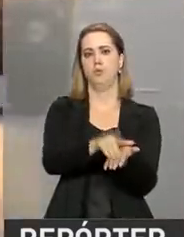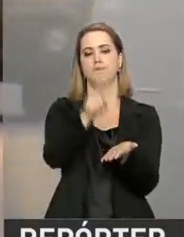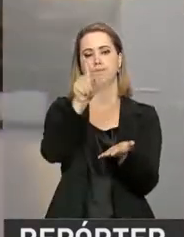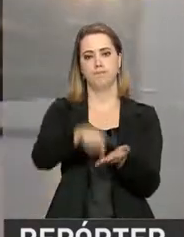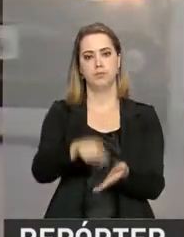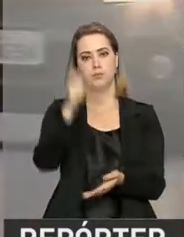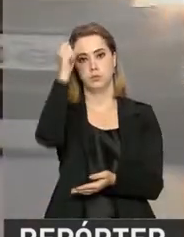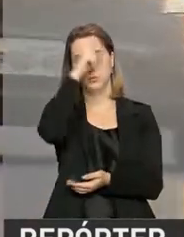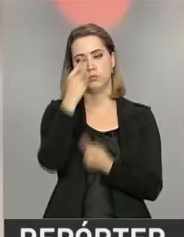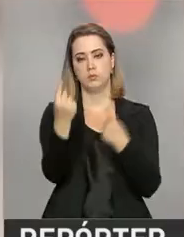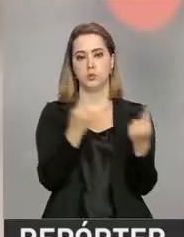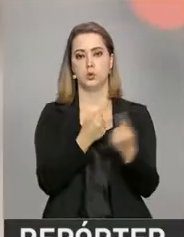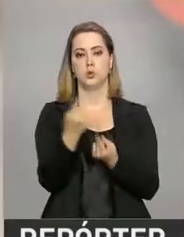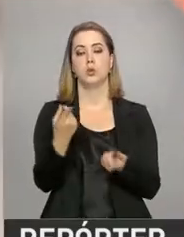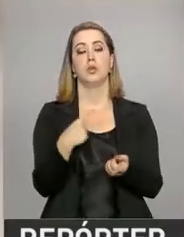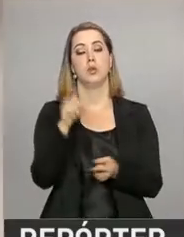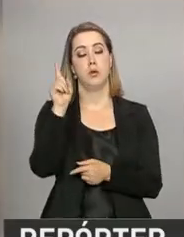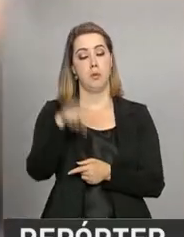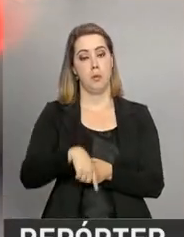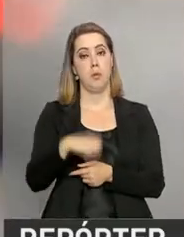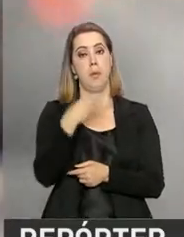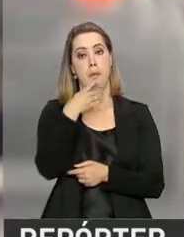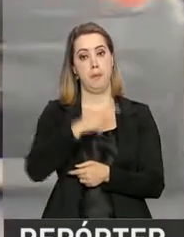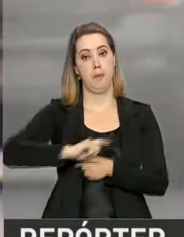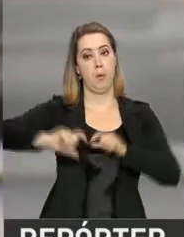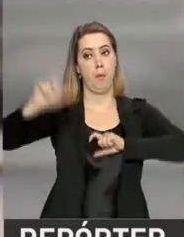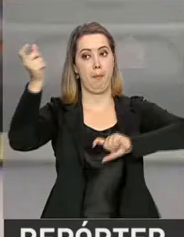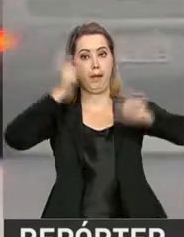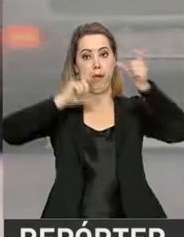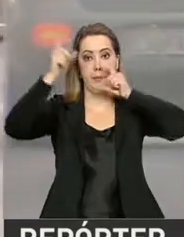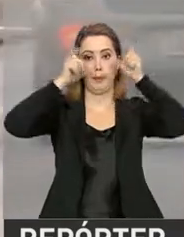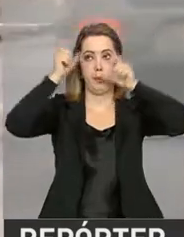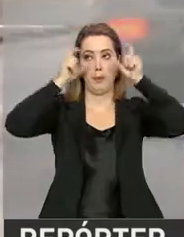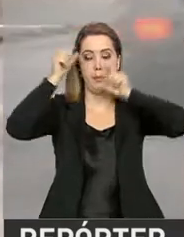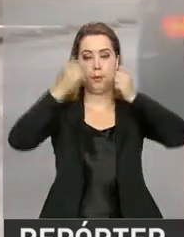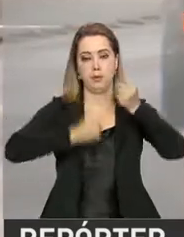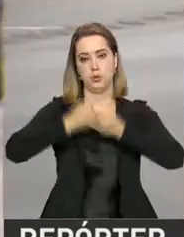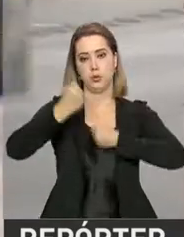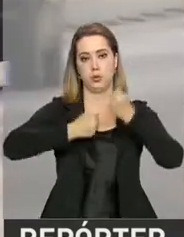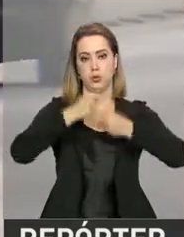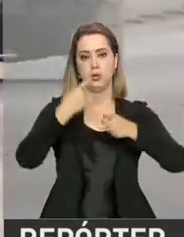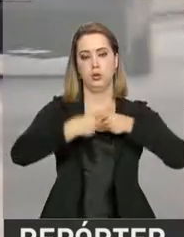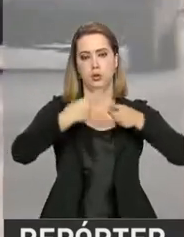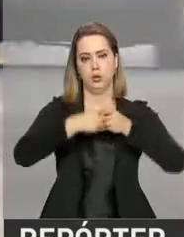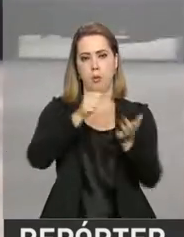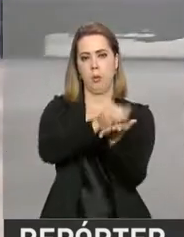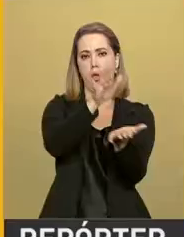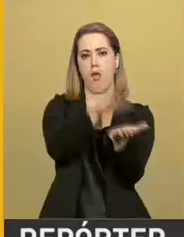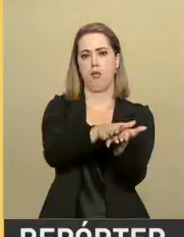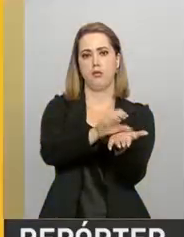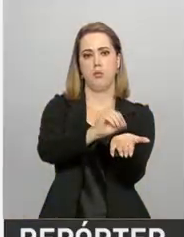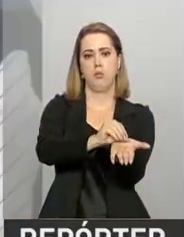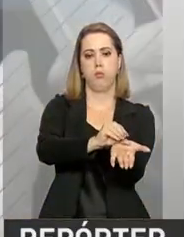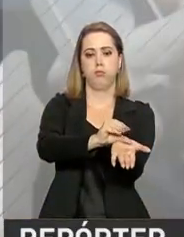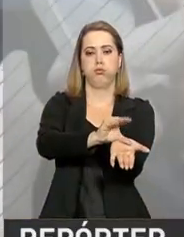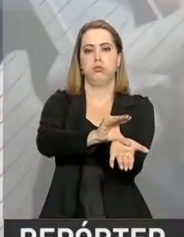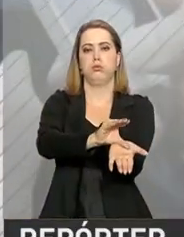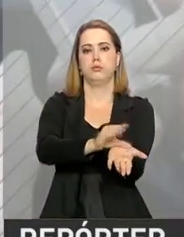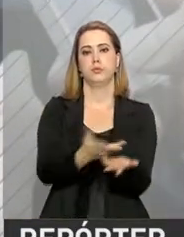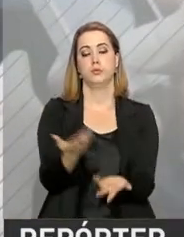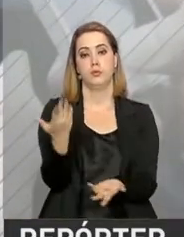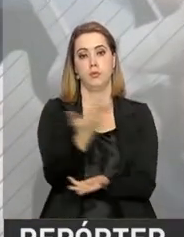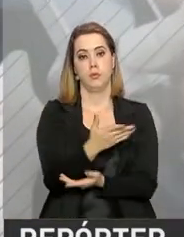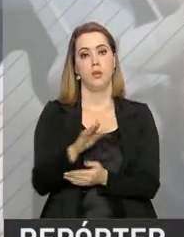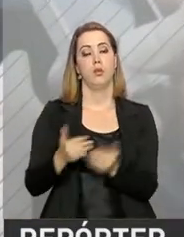de qualquer trabalhador é bom que ele tenha mais prudência ao volante porque as multas vão ficar mais caras o valor da infração